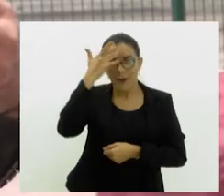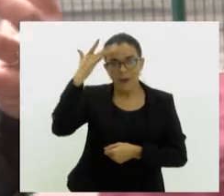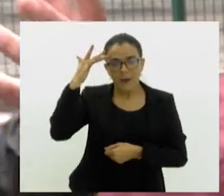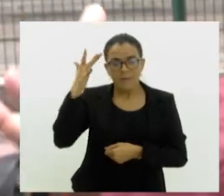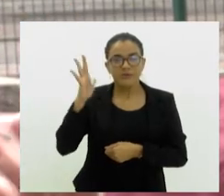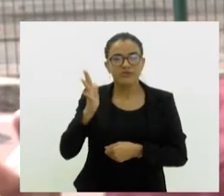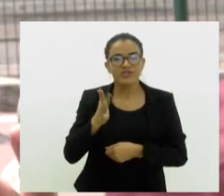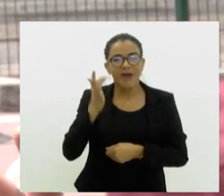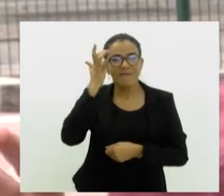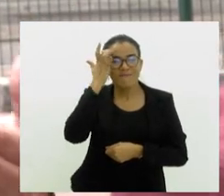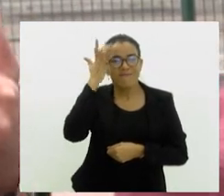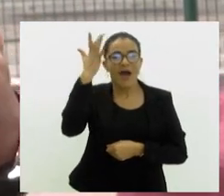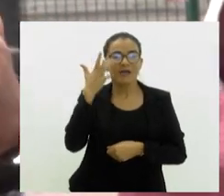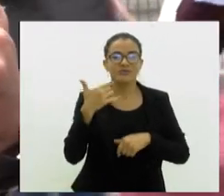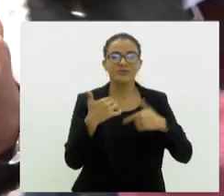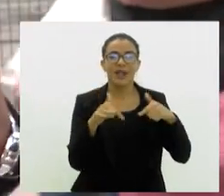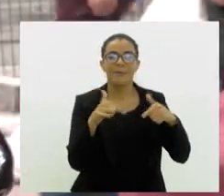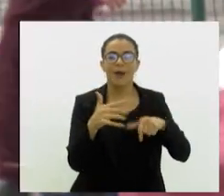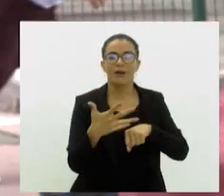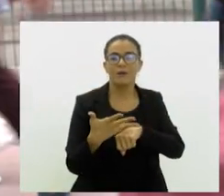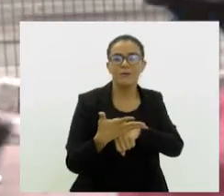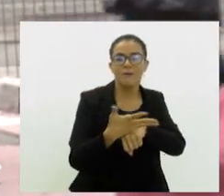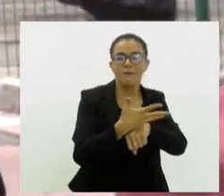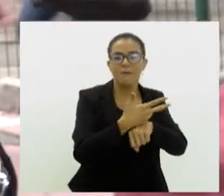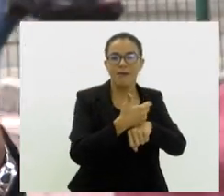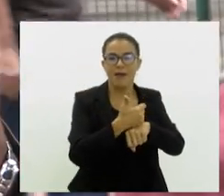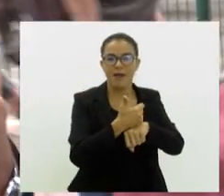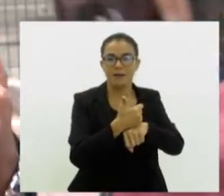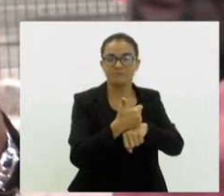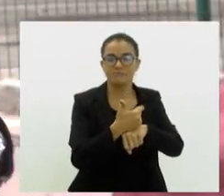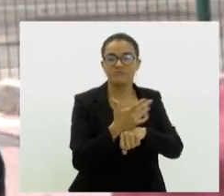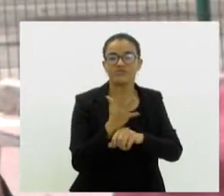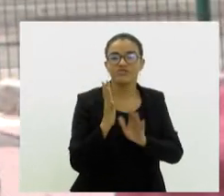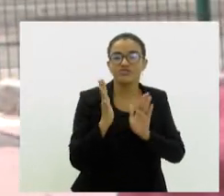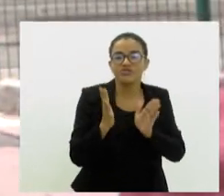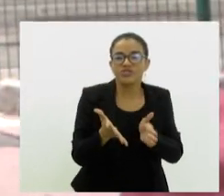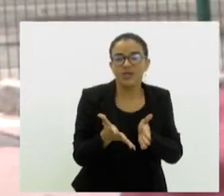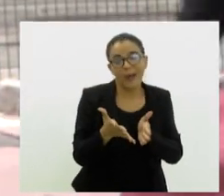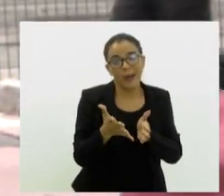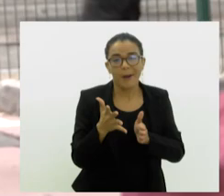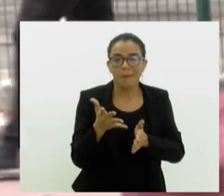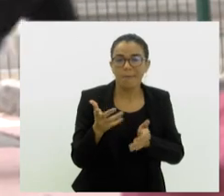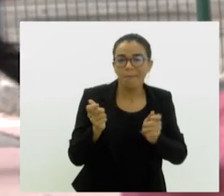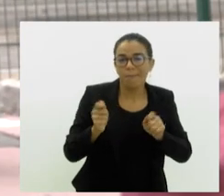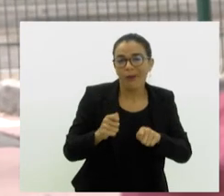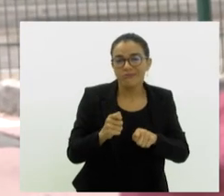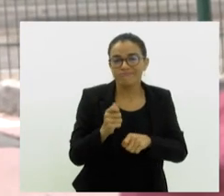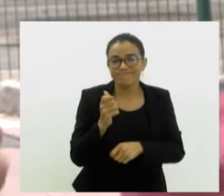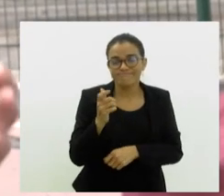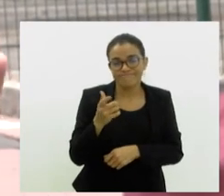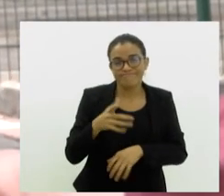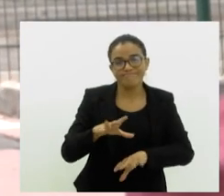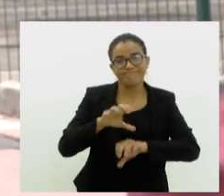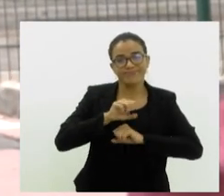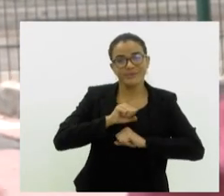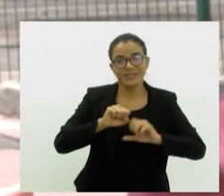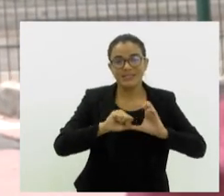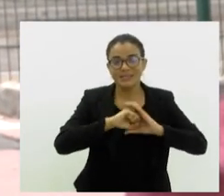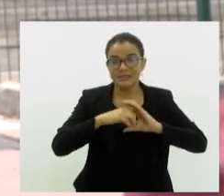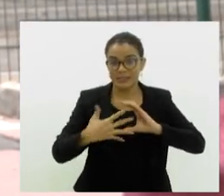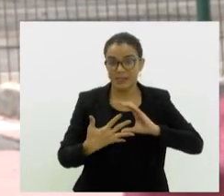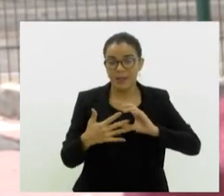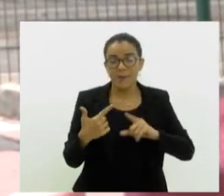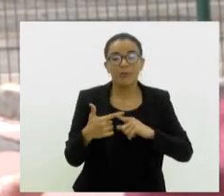ter facilidade para fazer e faz aquilo durante muito tempo, ela tem uma probabilidade de desenvolver essa síndrome. Por quê? Porque ela começa a fazer com